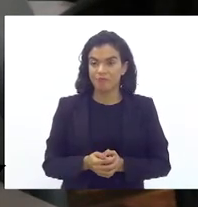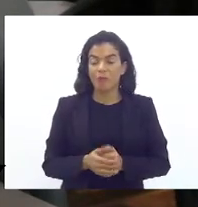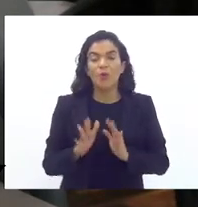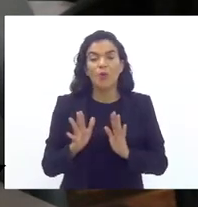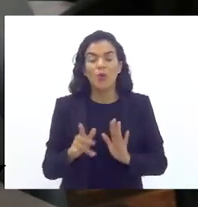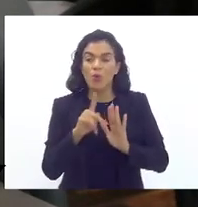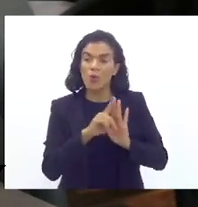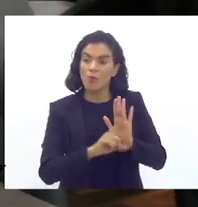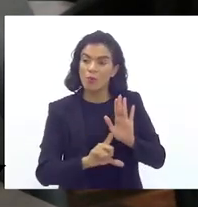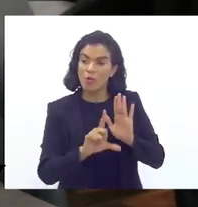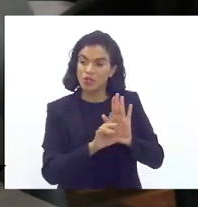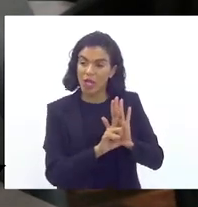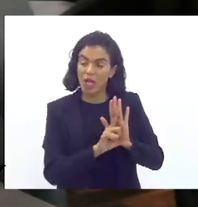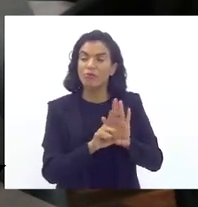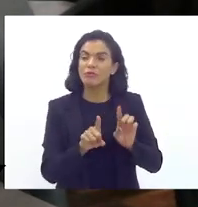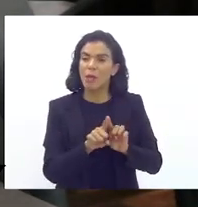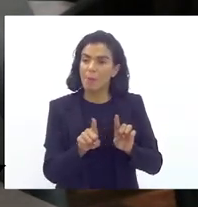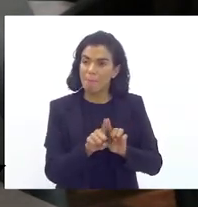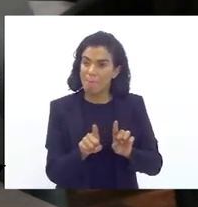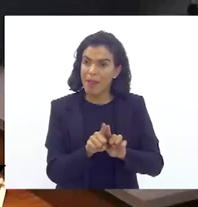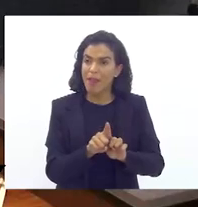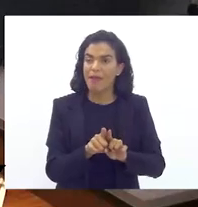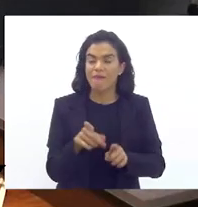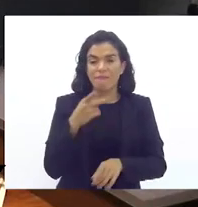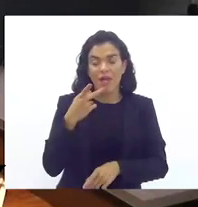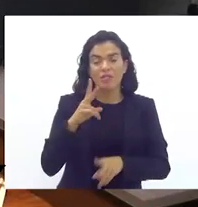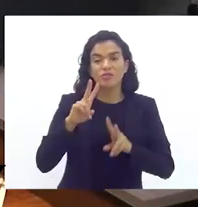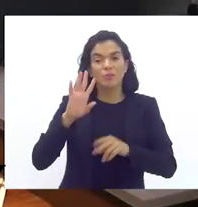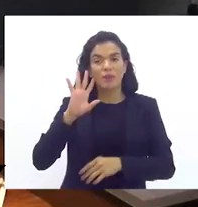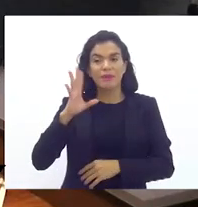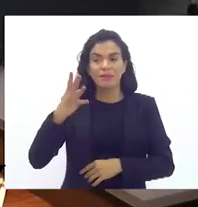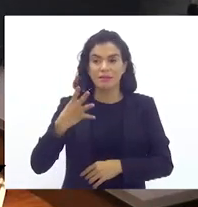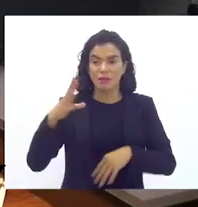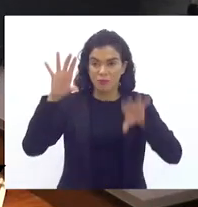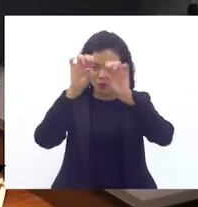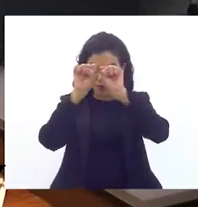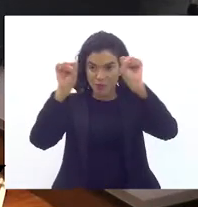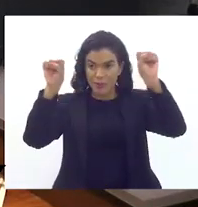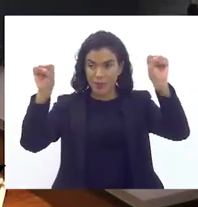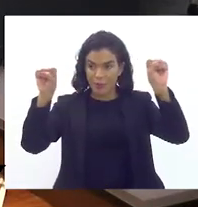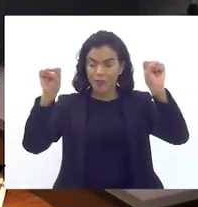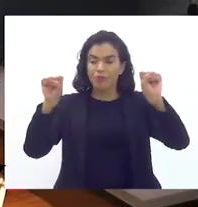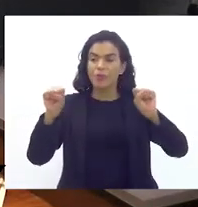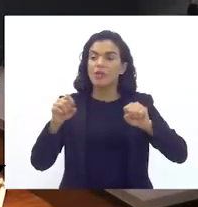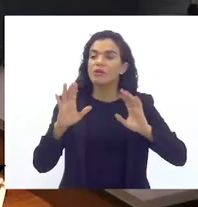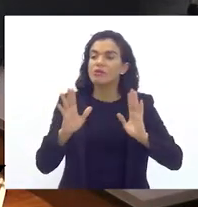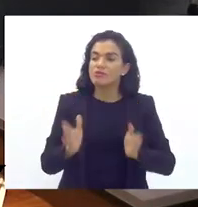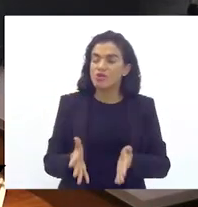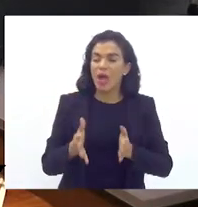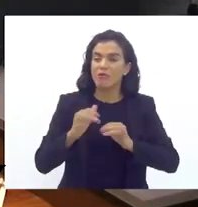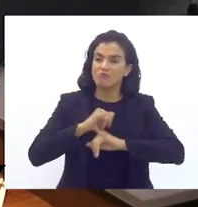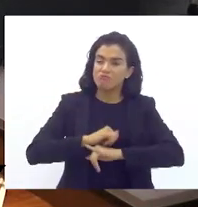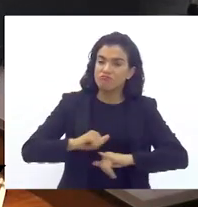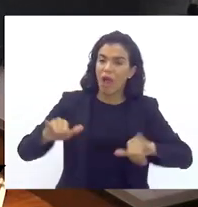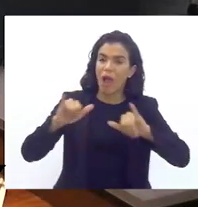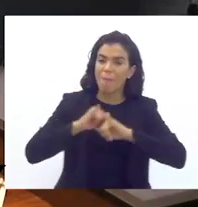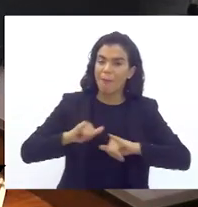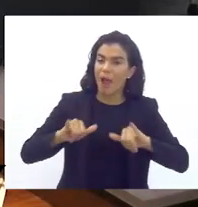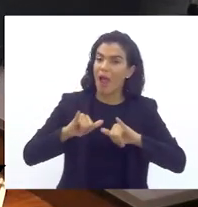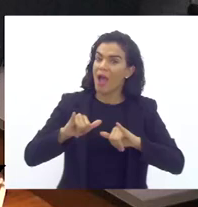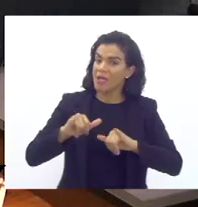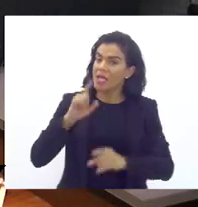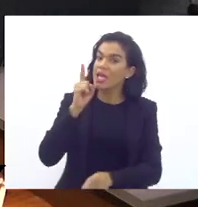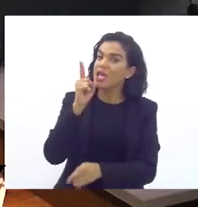o projeto prestigia o entendimento do Superior Tribunal de Justiça sobre matéria que vem decretando e declarando a ilegalidade